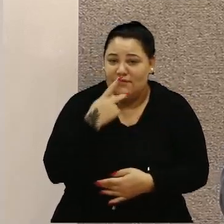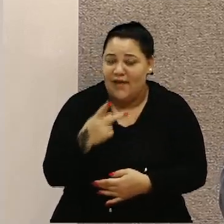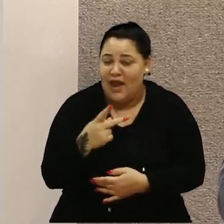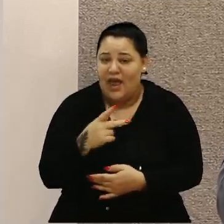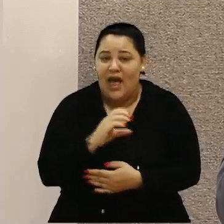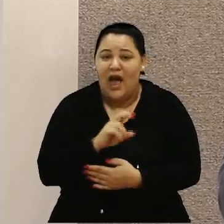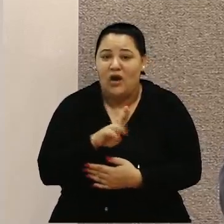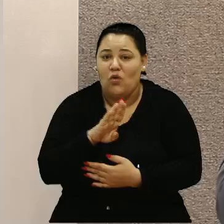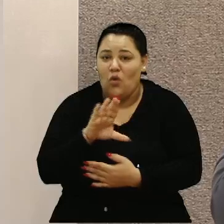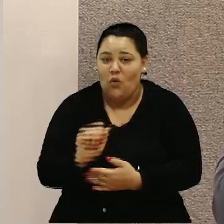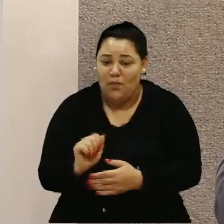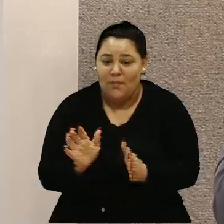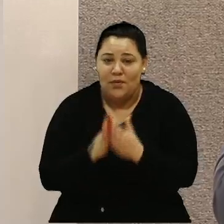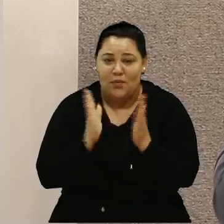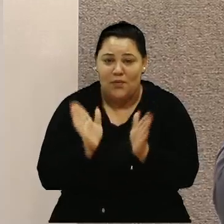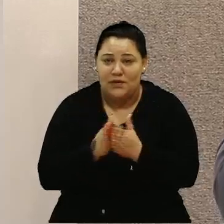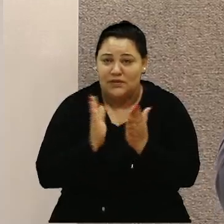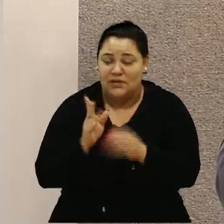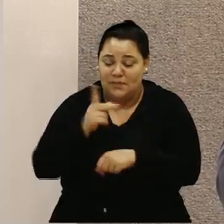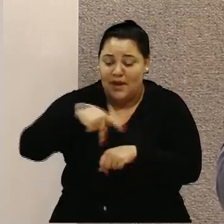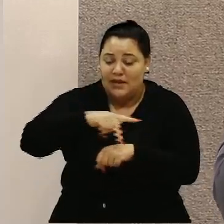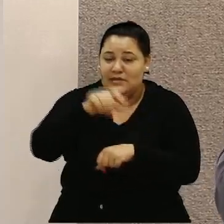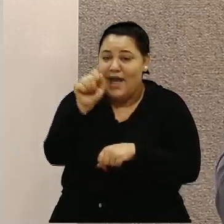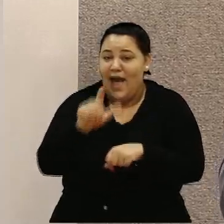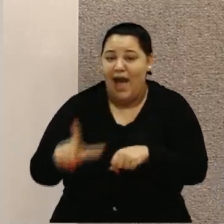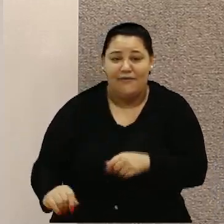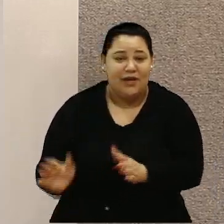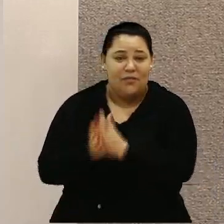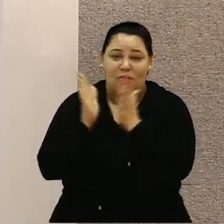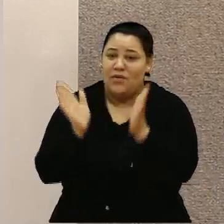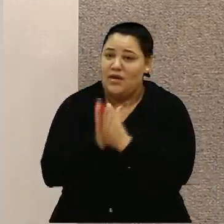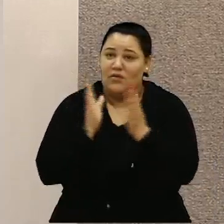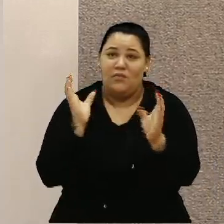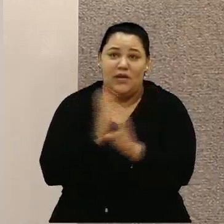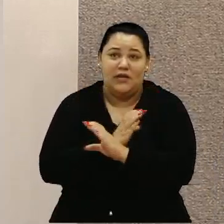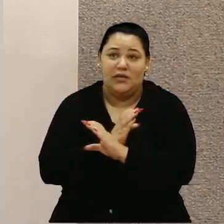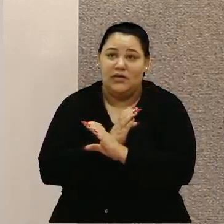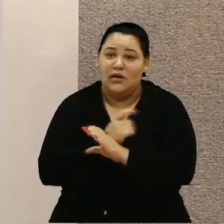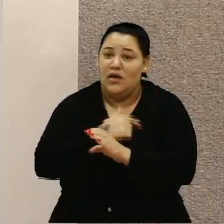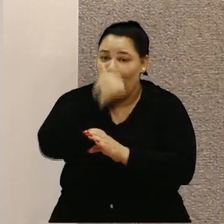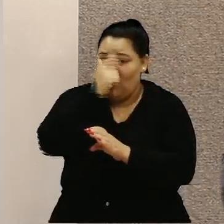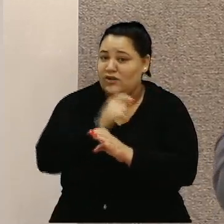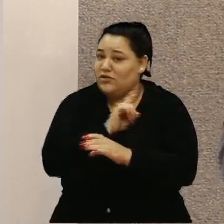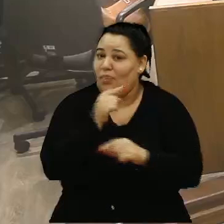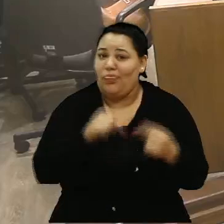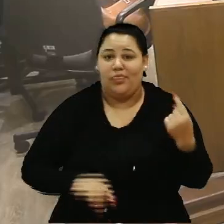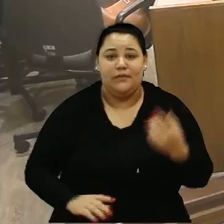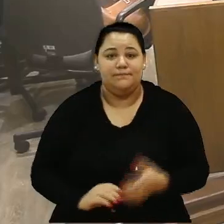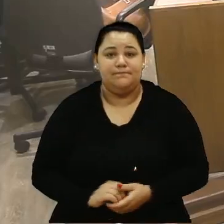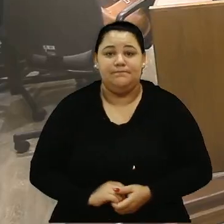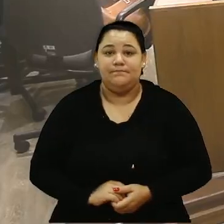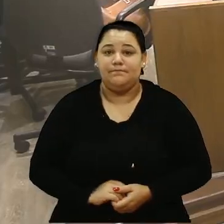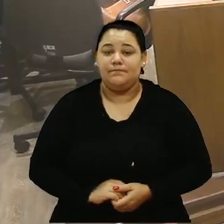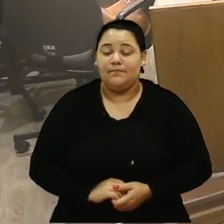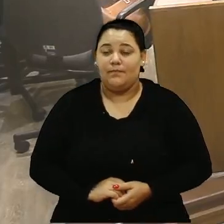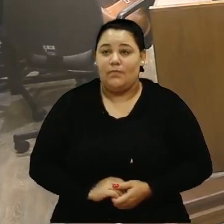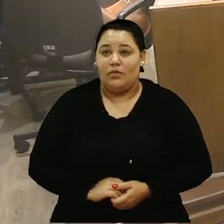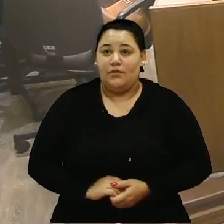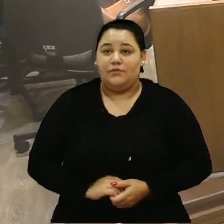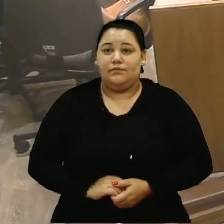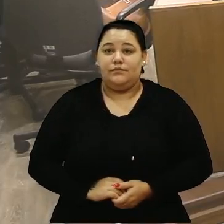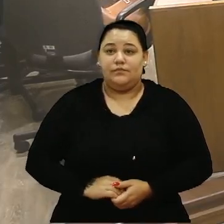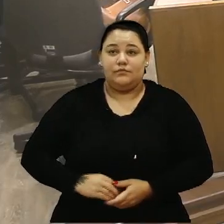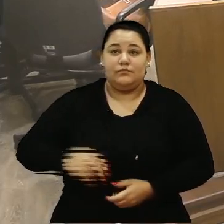está afundada na pobreza, países da África estão em pobreza. Eu acho que a receita não deu certo. Sua parte, vereador Santo Fantinel. Obrigado, vereador